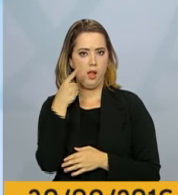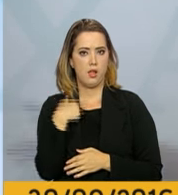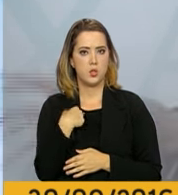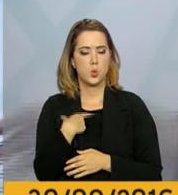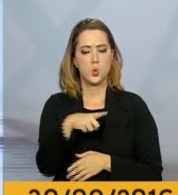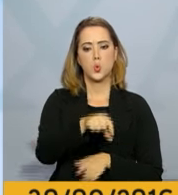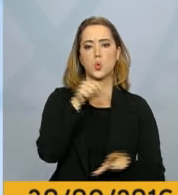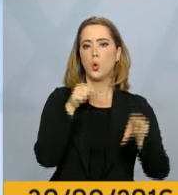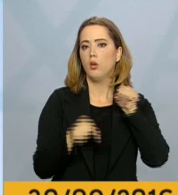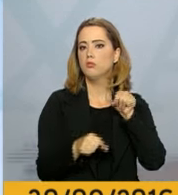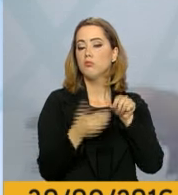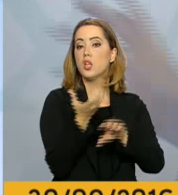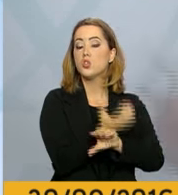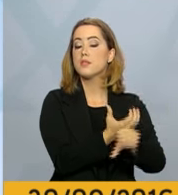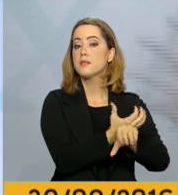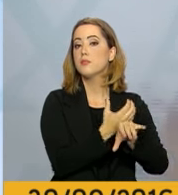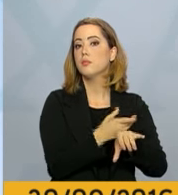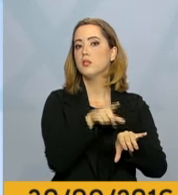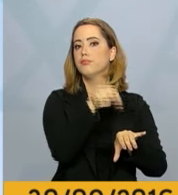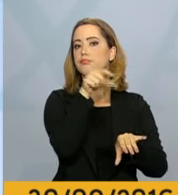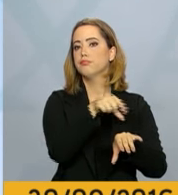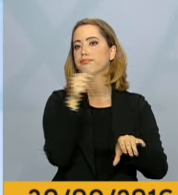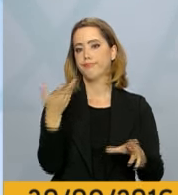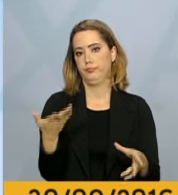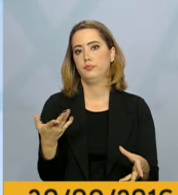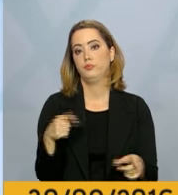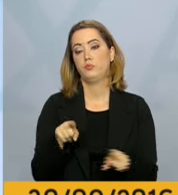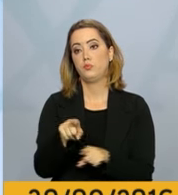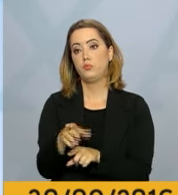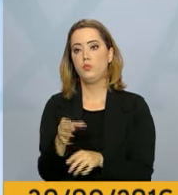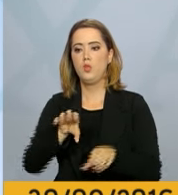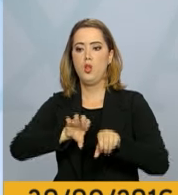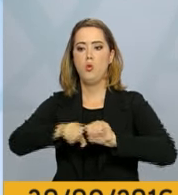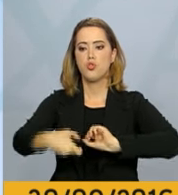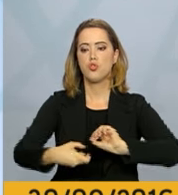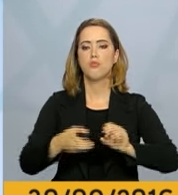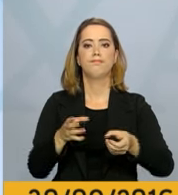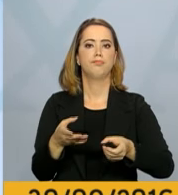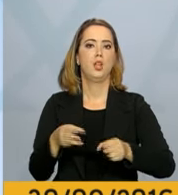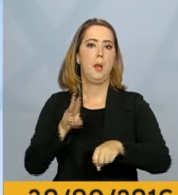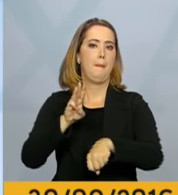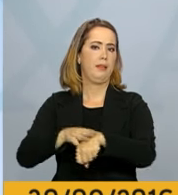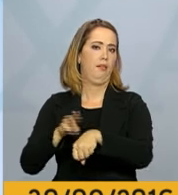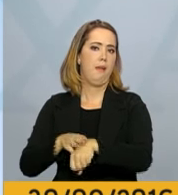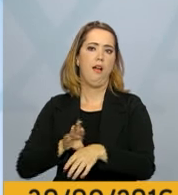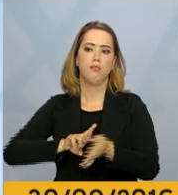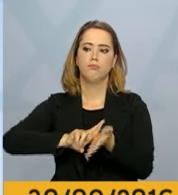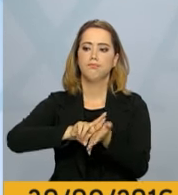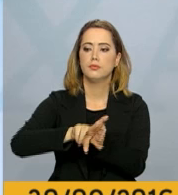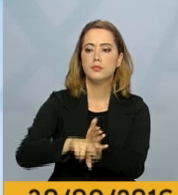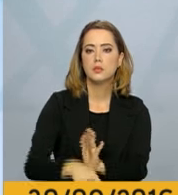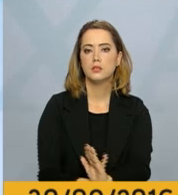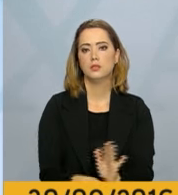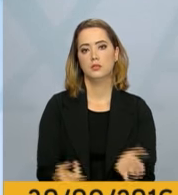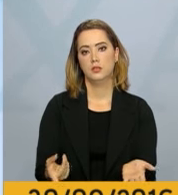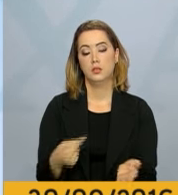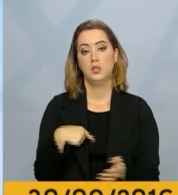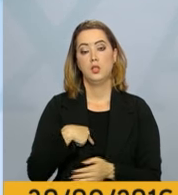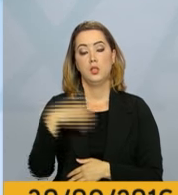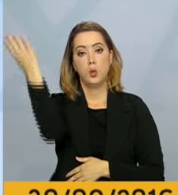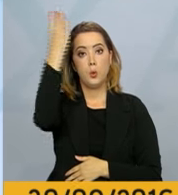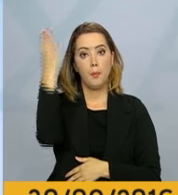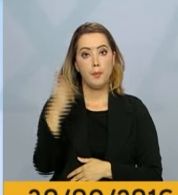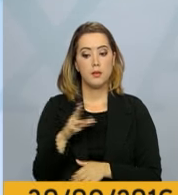Ou então eu vou fazer medicina ou engenharia, quero mais física, química, etc. É interessante que no Brasil as coisas